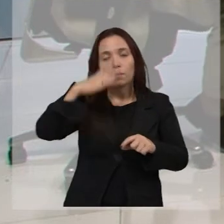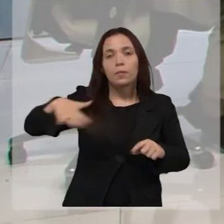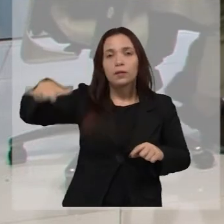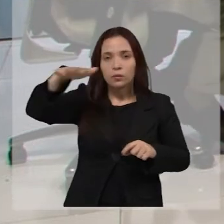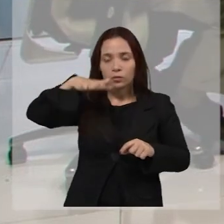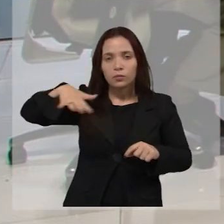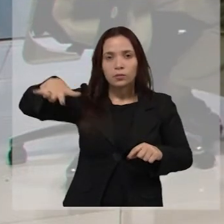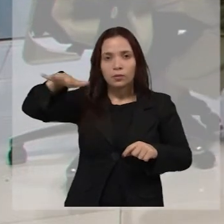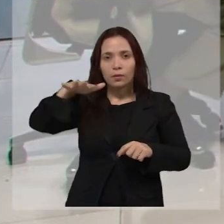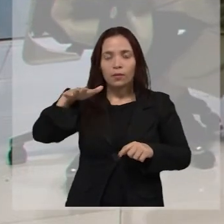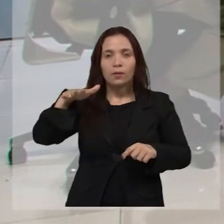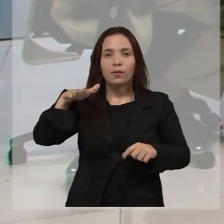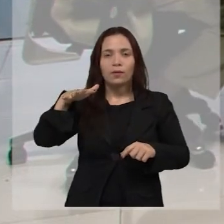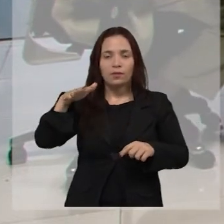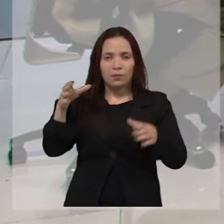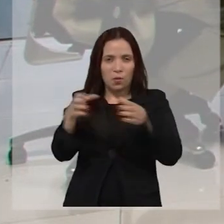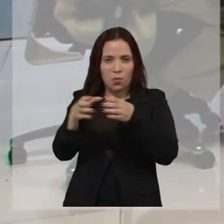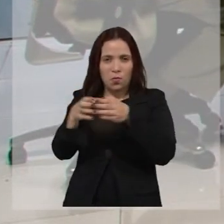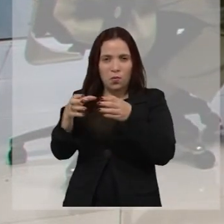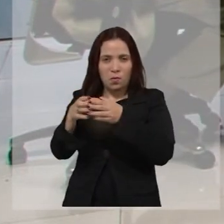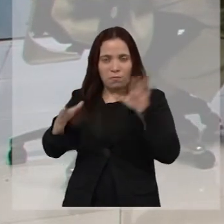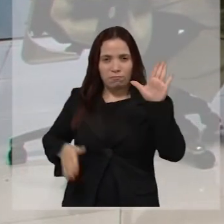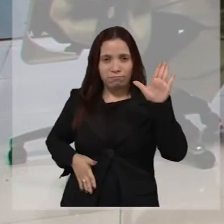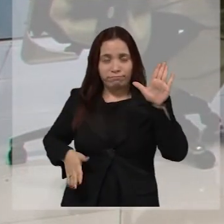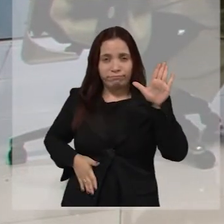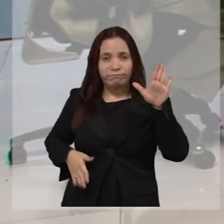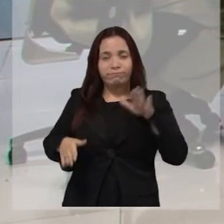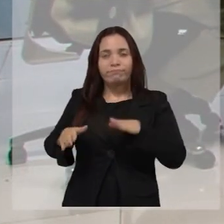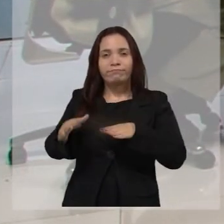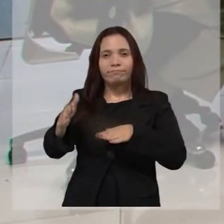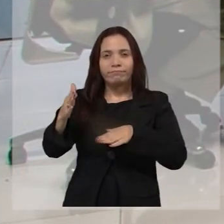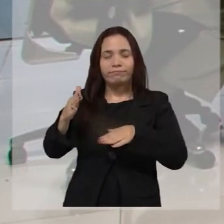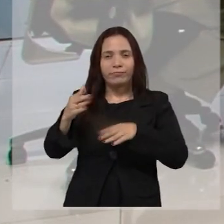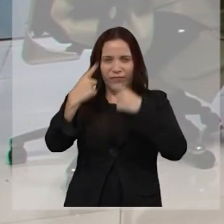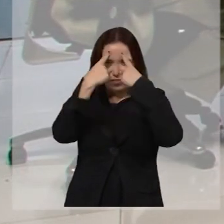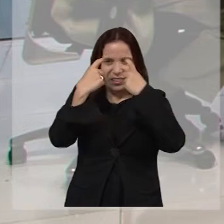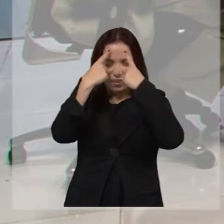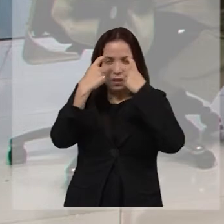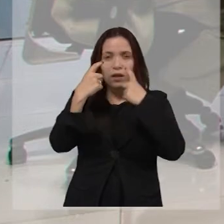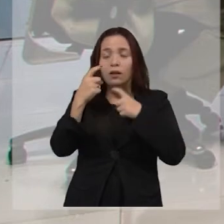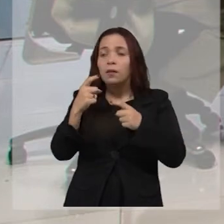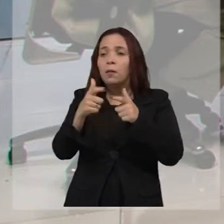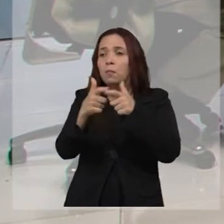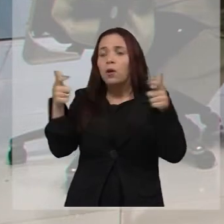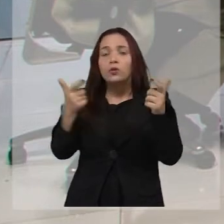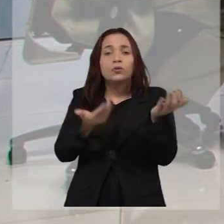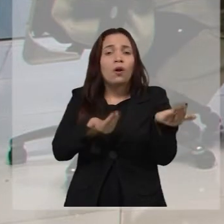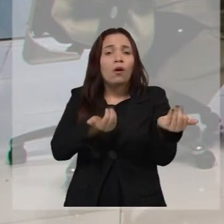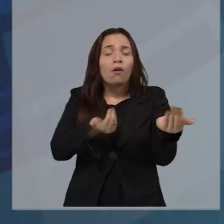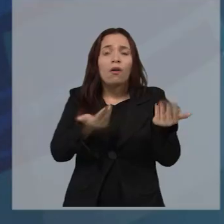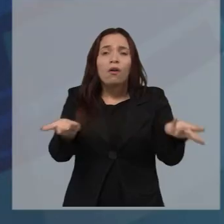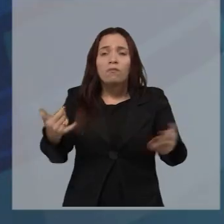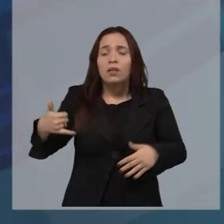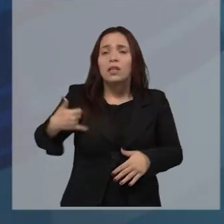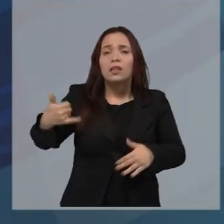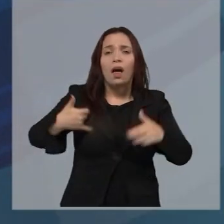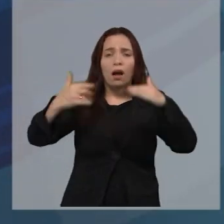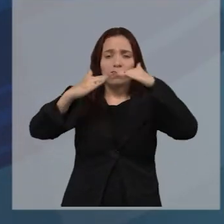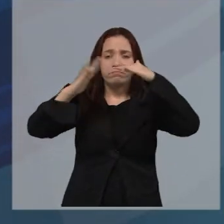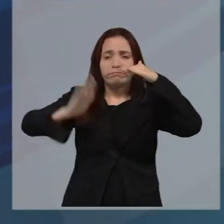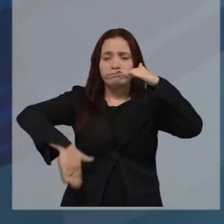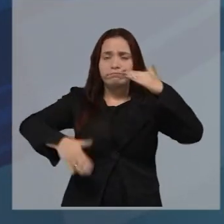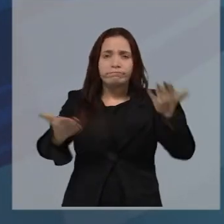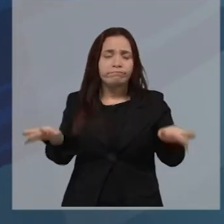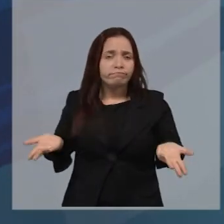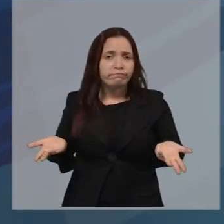das pessoas que participaram agora desses ataques, mas são jovens, né? Uma porção deles de